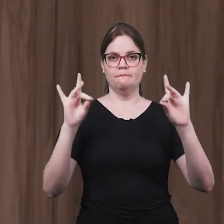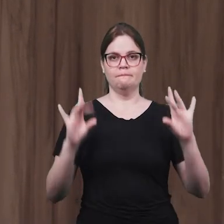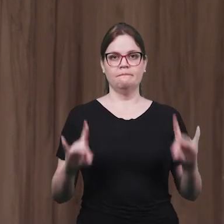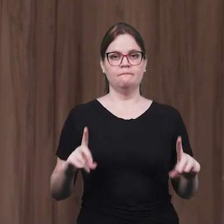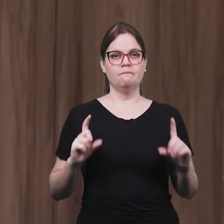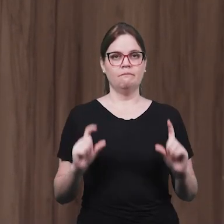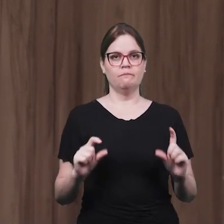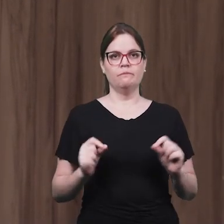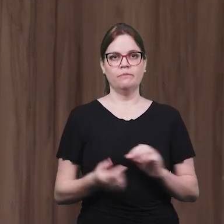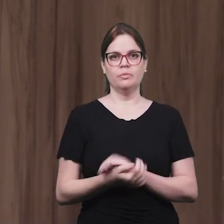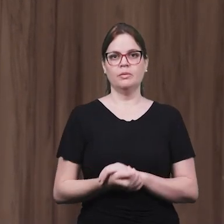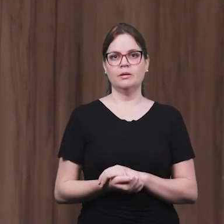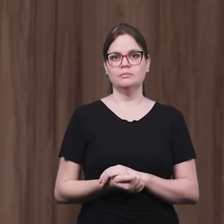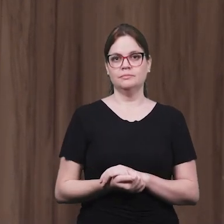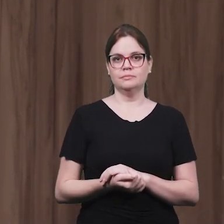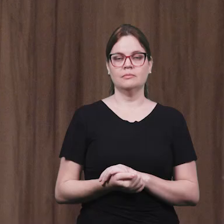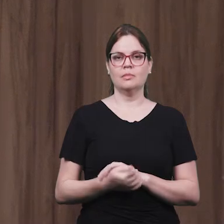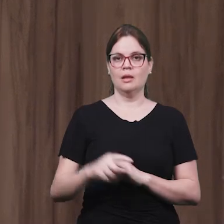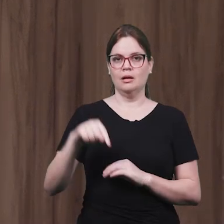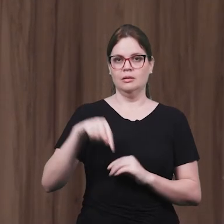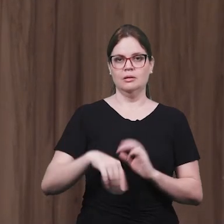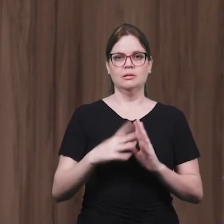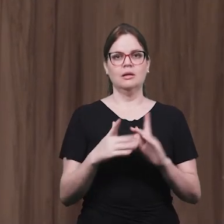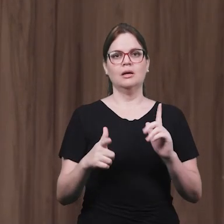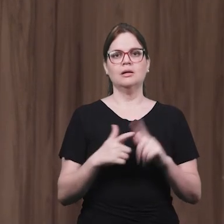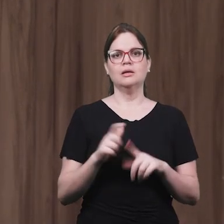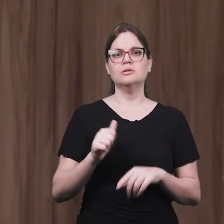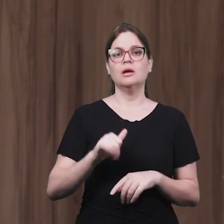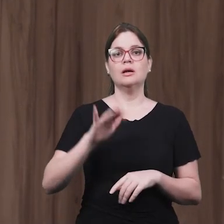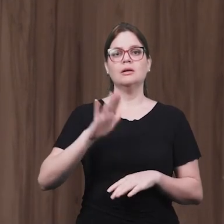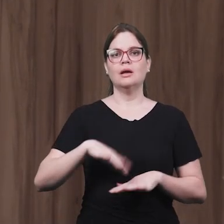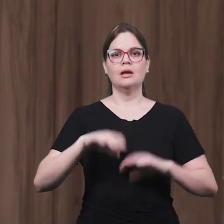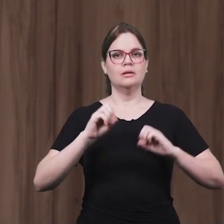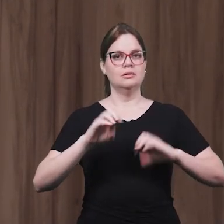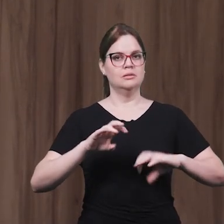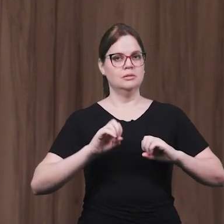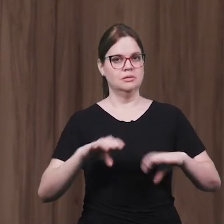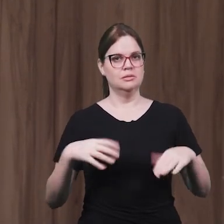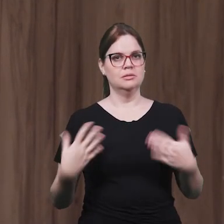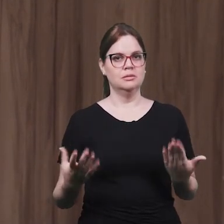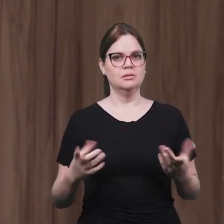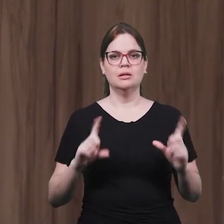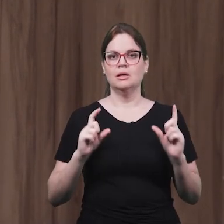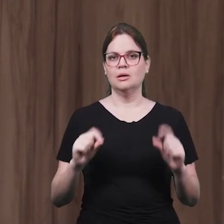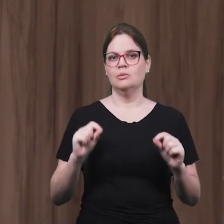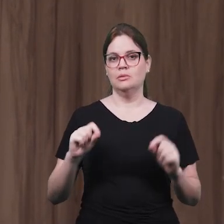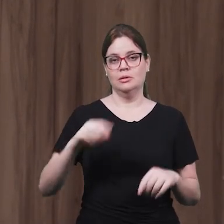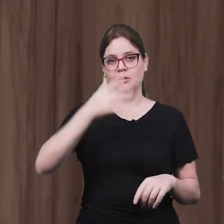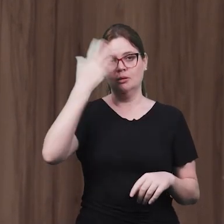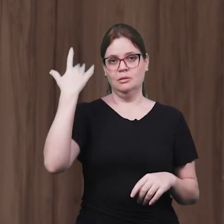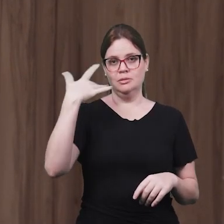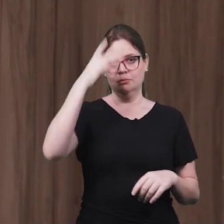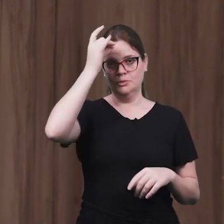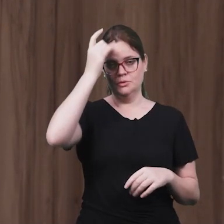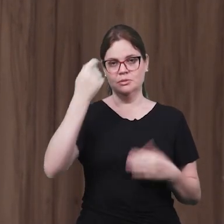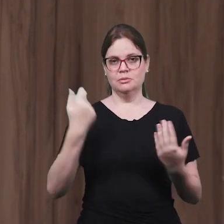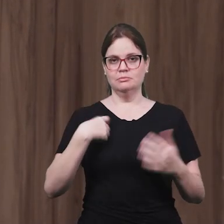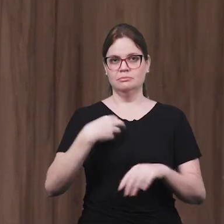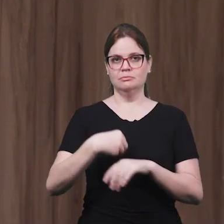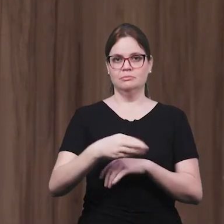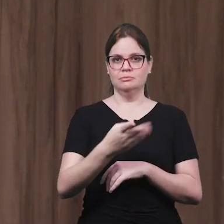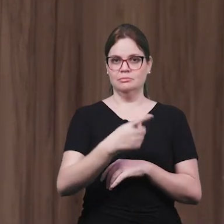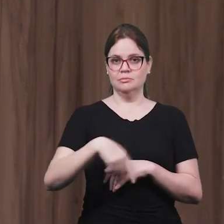que na obra quem ensina é o Espírito Santo. Então, um recado para as professoras, né?